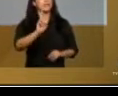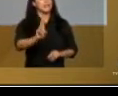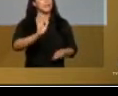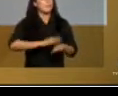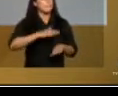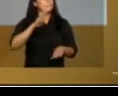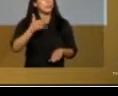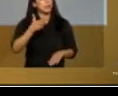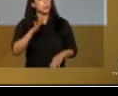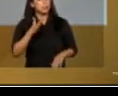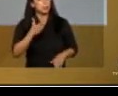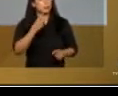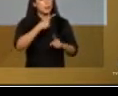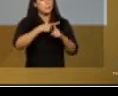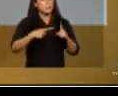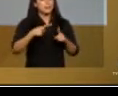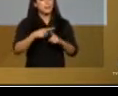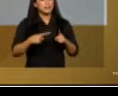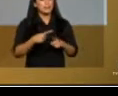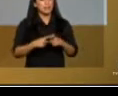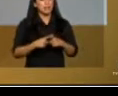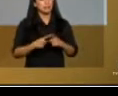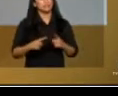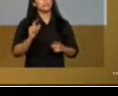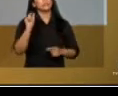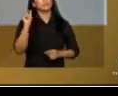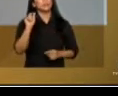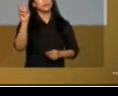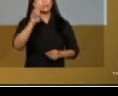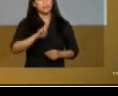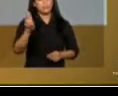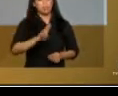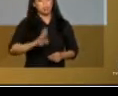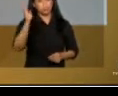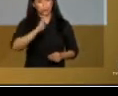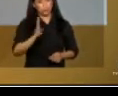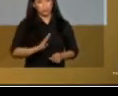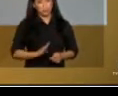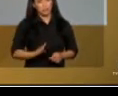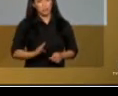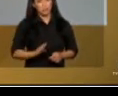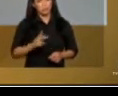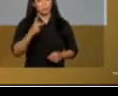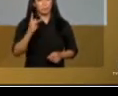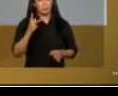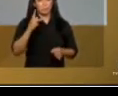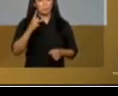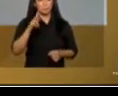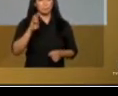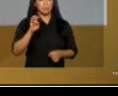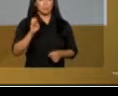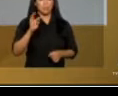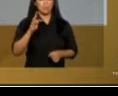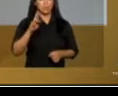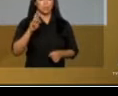de mais ou menos a metade do mercado brasileiro no que diz respeito ao refino do petróleo.